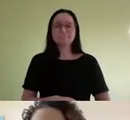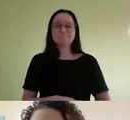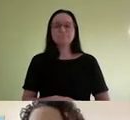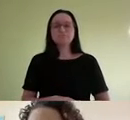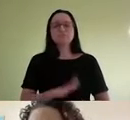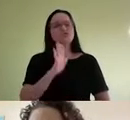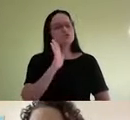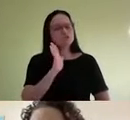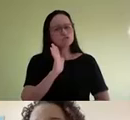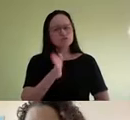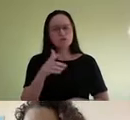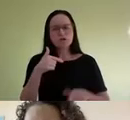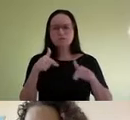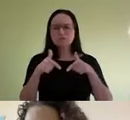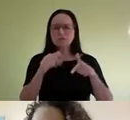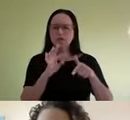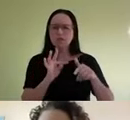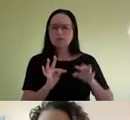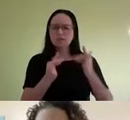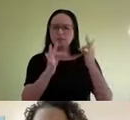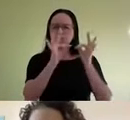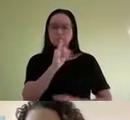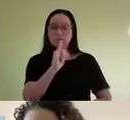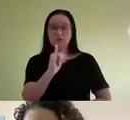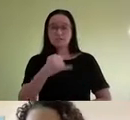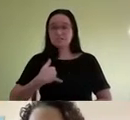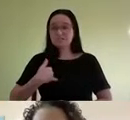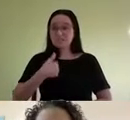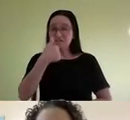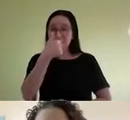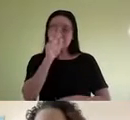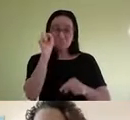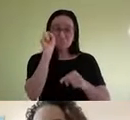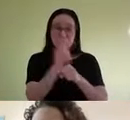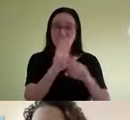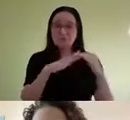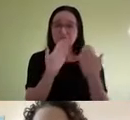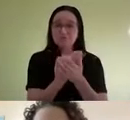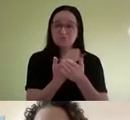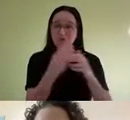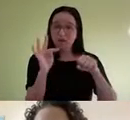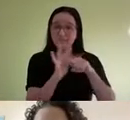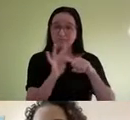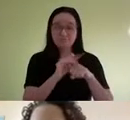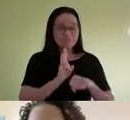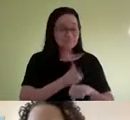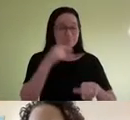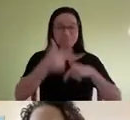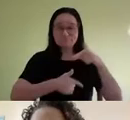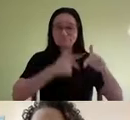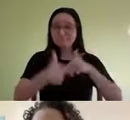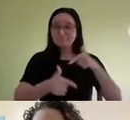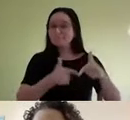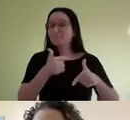desde os 15 anos, quando eu entrei no colegial técnico, nunca fiz outra coisa, e, desde então,